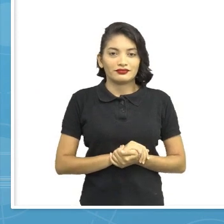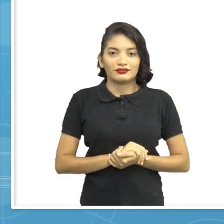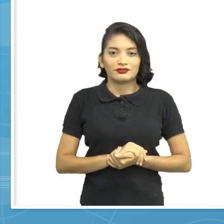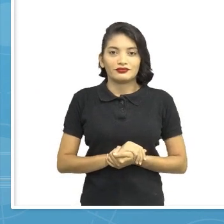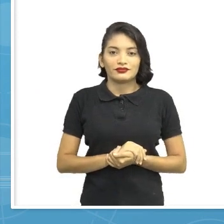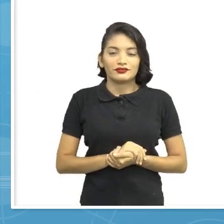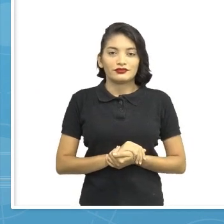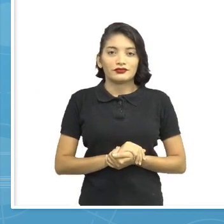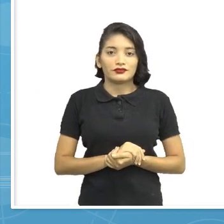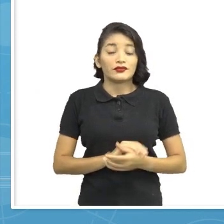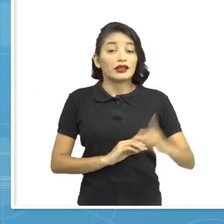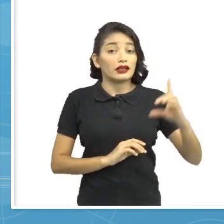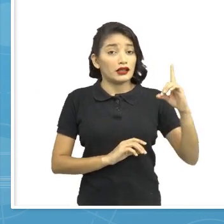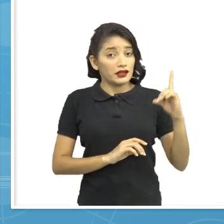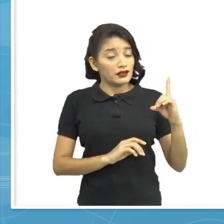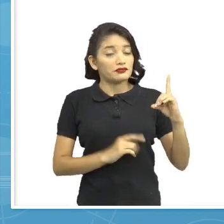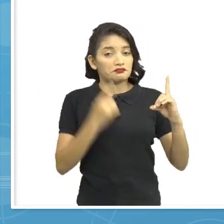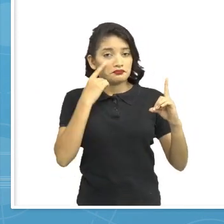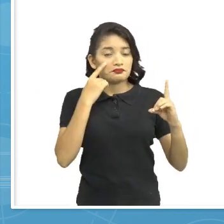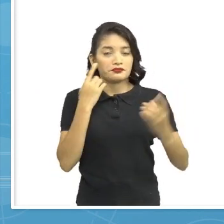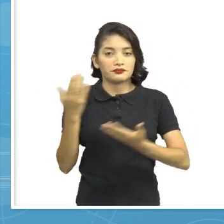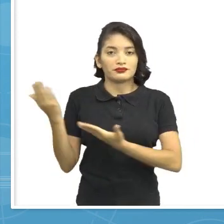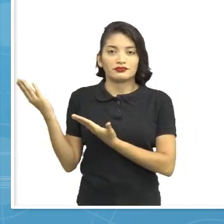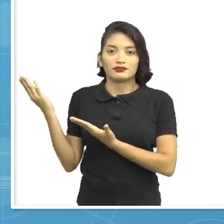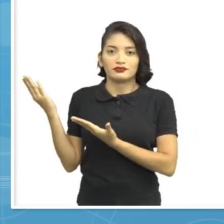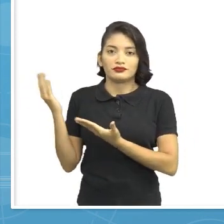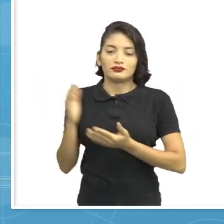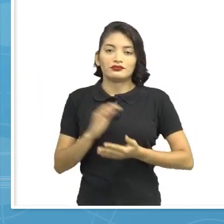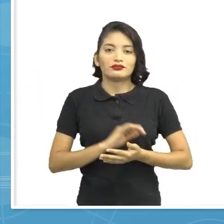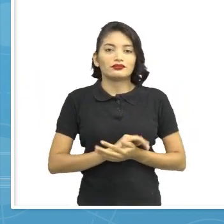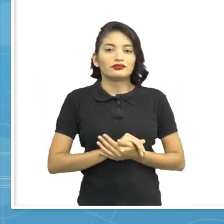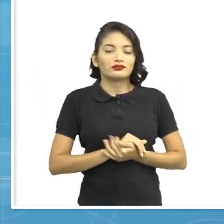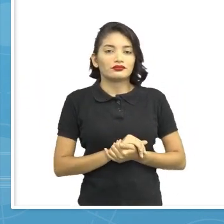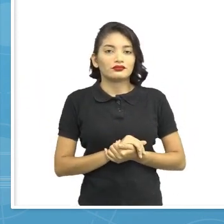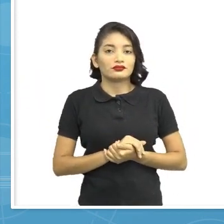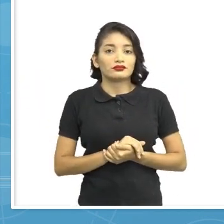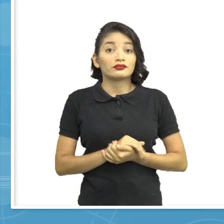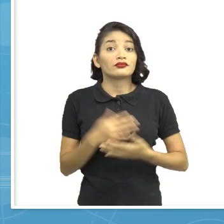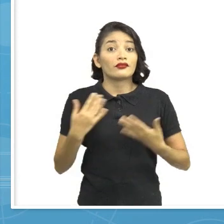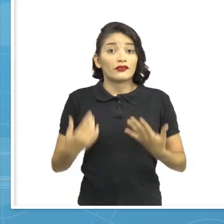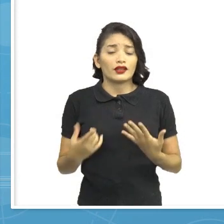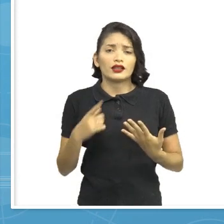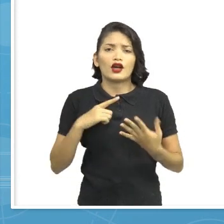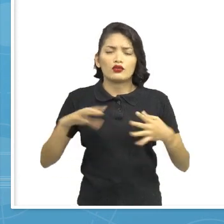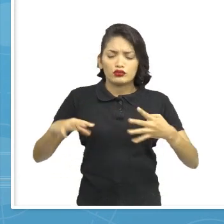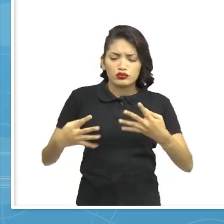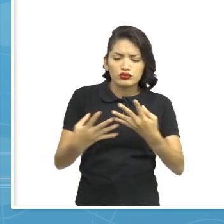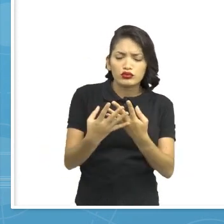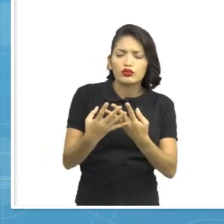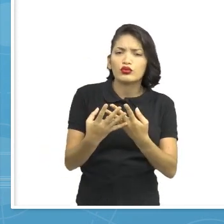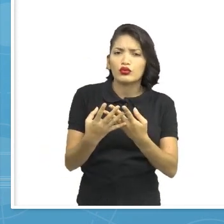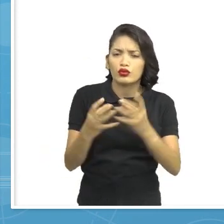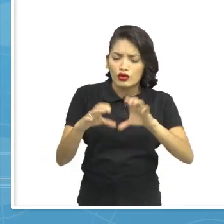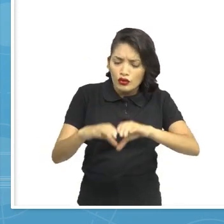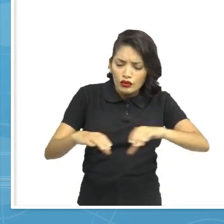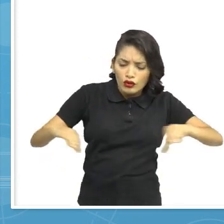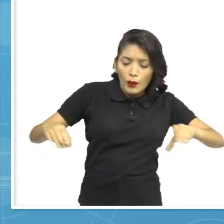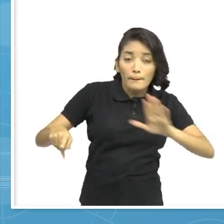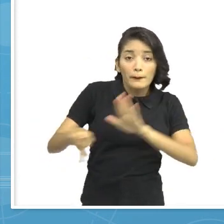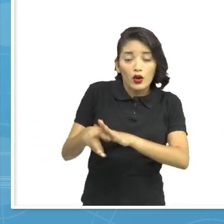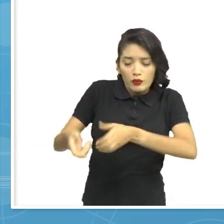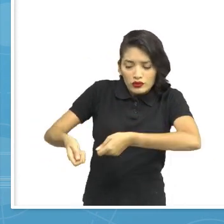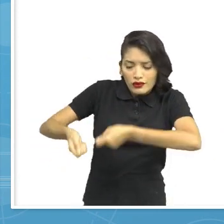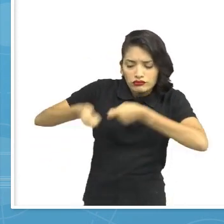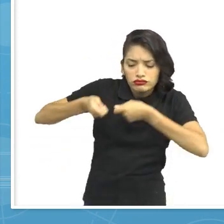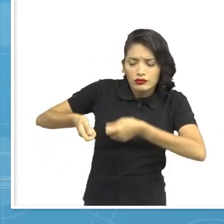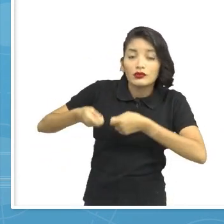chapéu trançado. E D, cestos, abanos e tipiti. Então, olha só, trançado para processamento de mandioca.